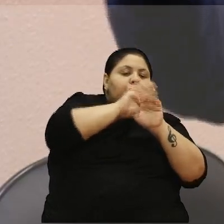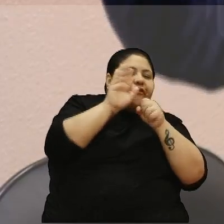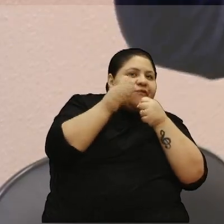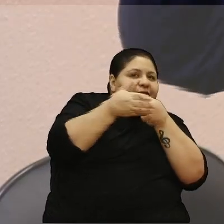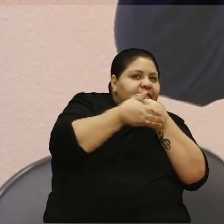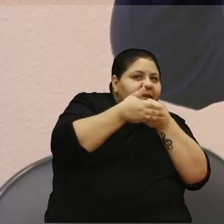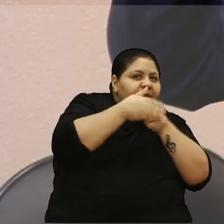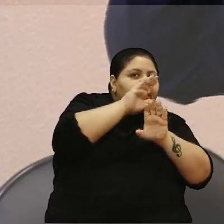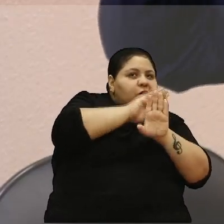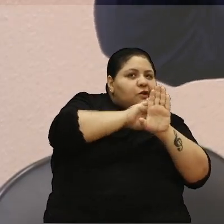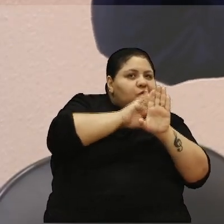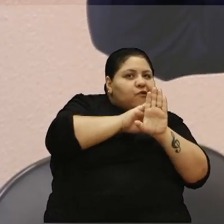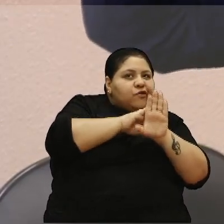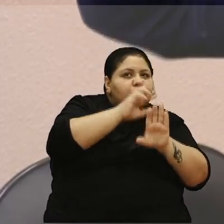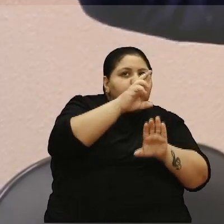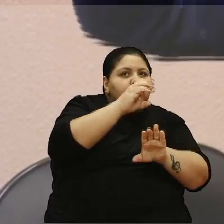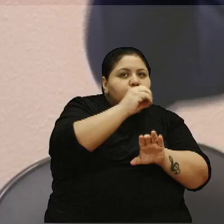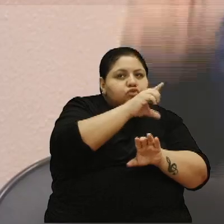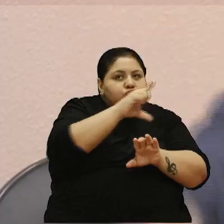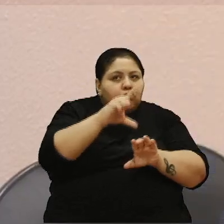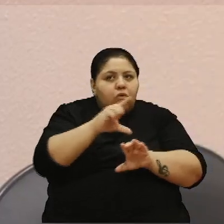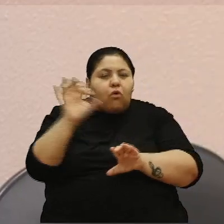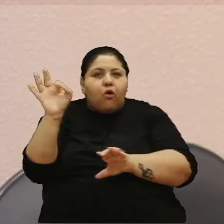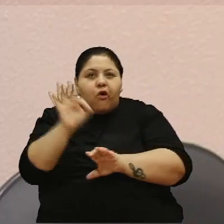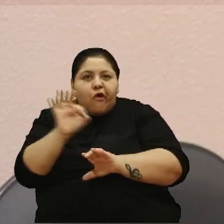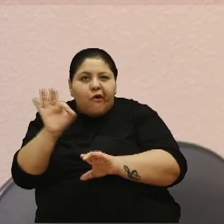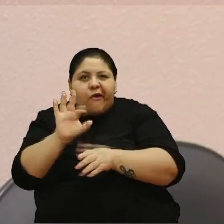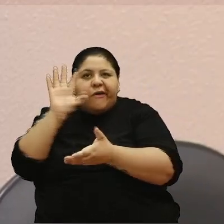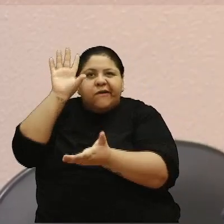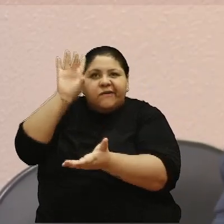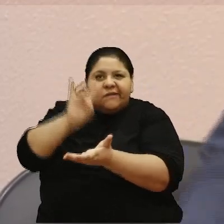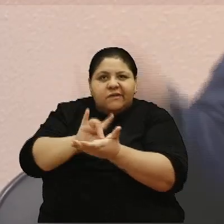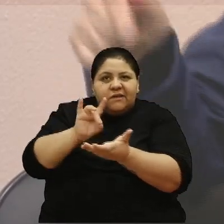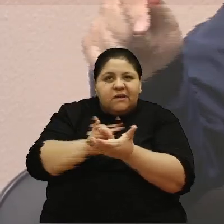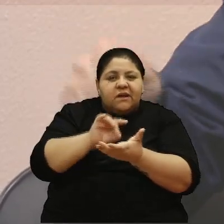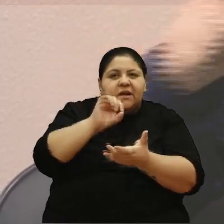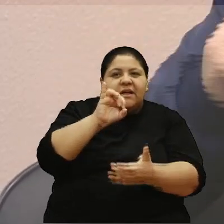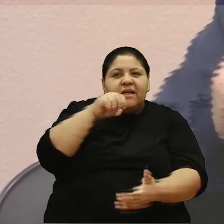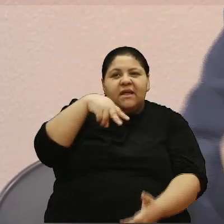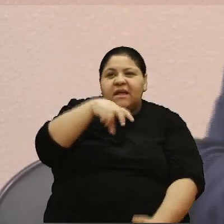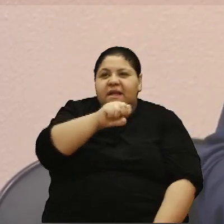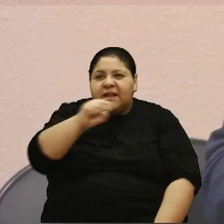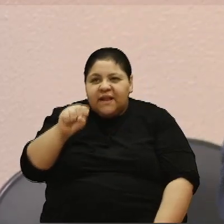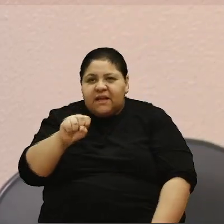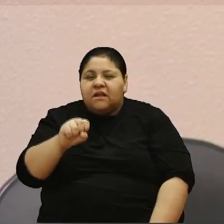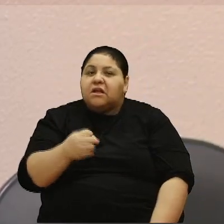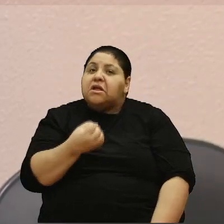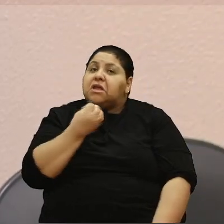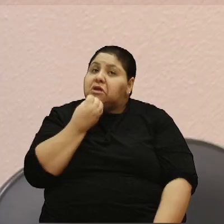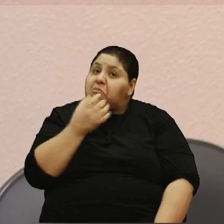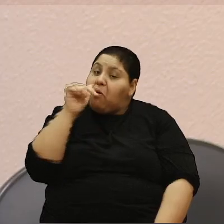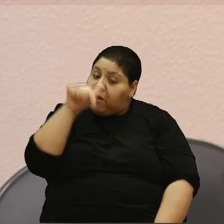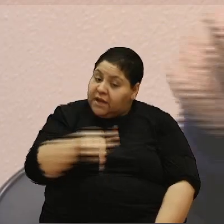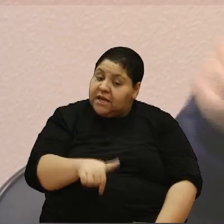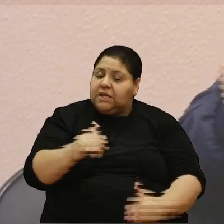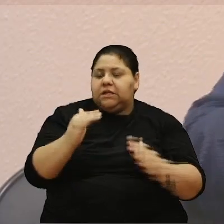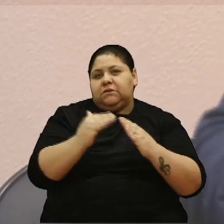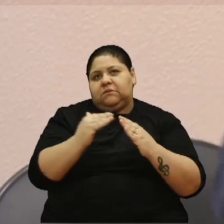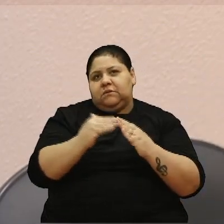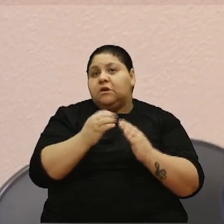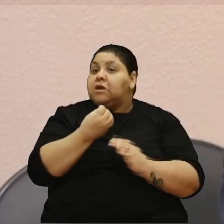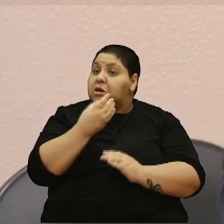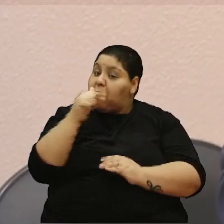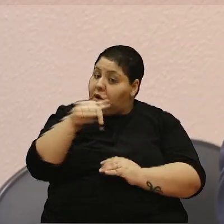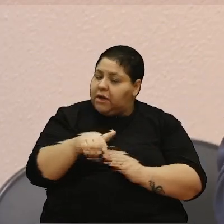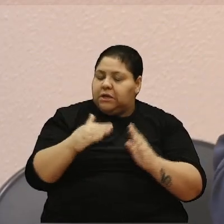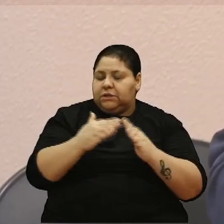um rol taxativo que está estabelecido lá pela ANS. Que bom que isso veio para essa casa. Que bom que isso